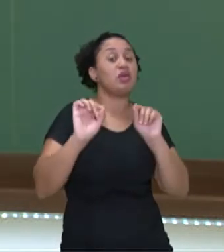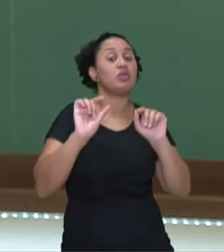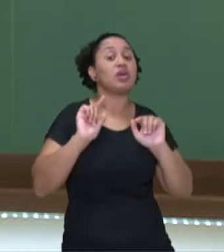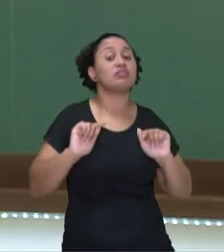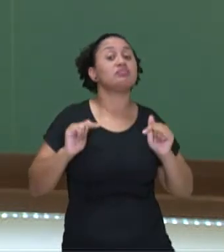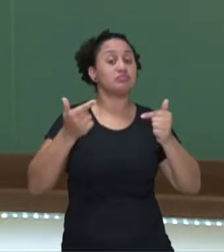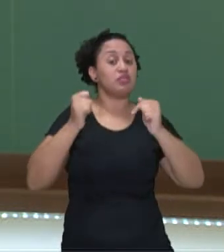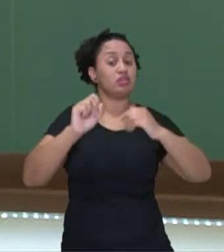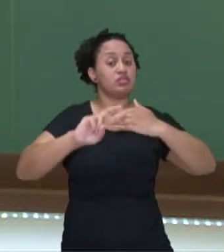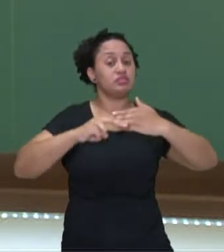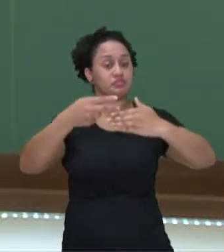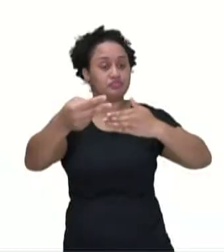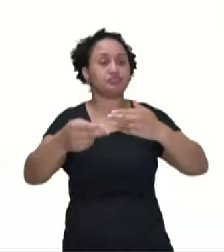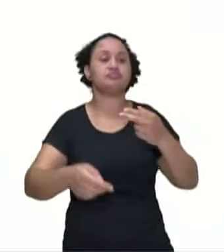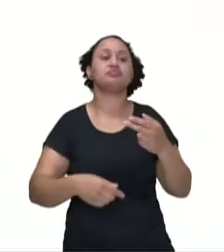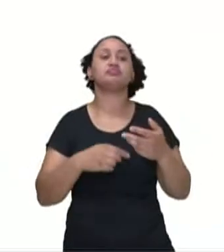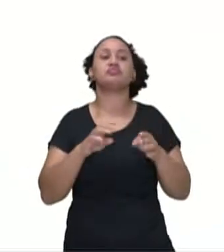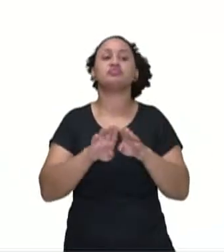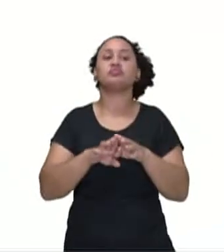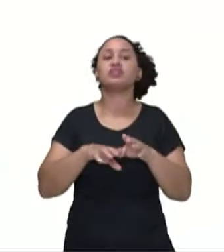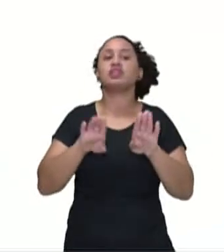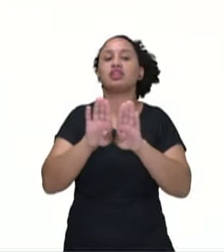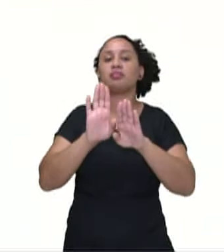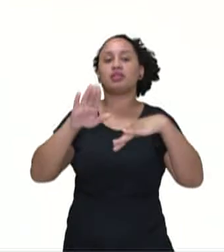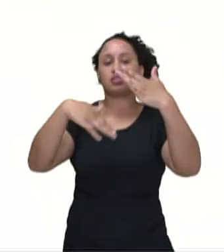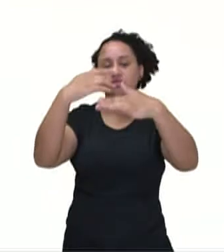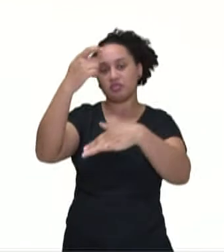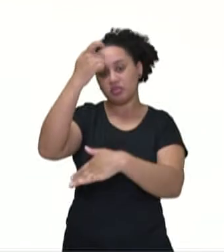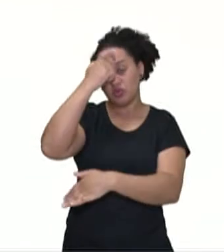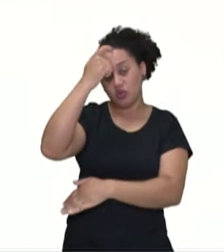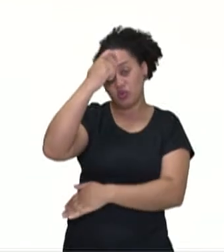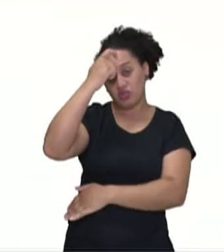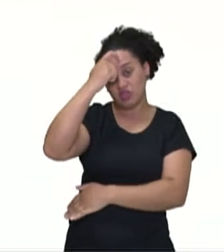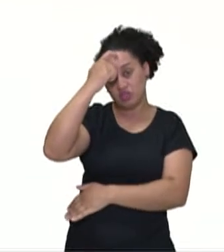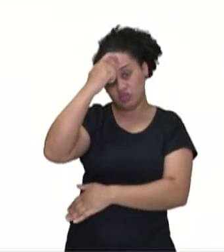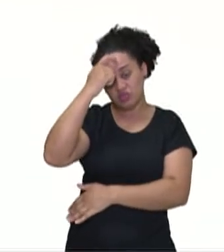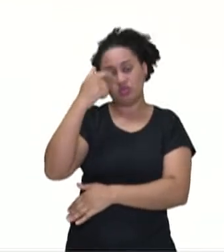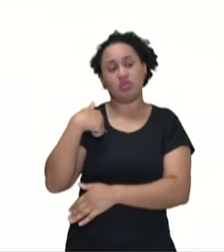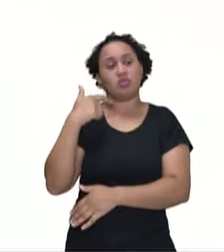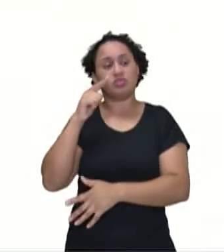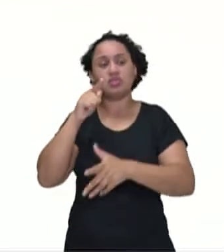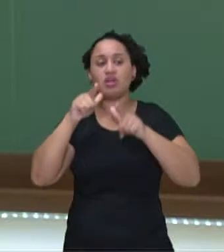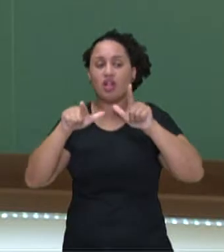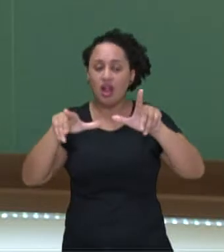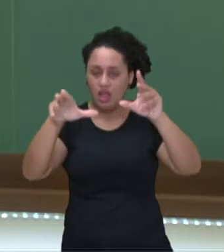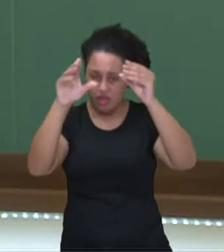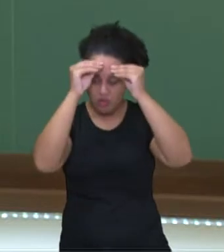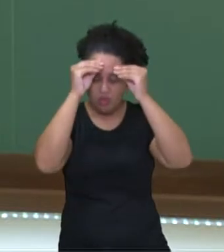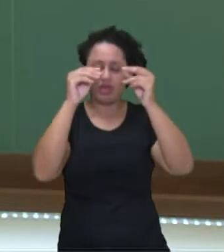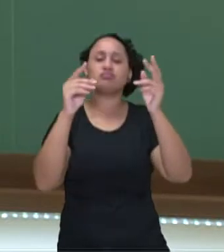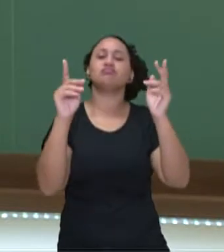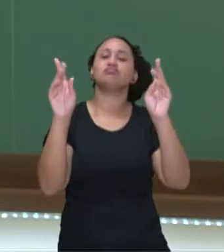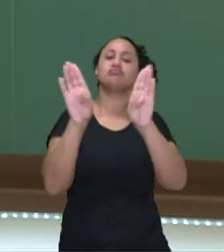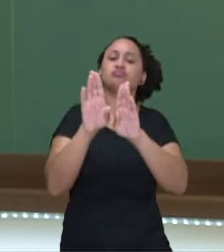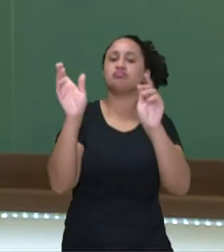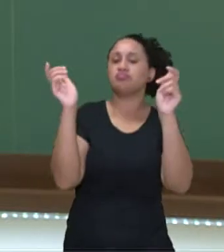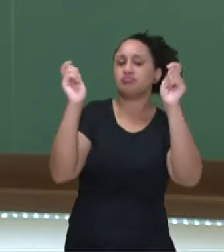no mundo, o desenvolvimento cognitivo, ou seja, eu desenvolvo linguagem, eu desenvolvo